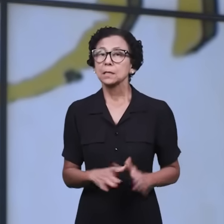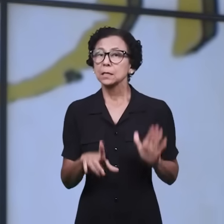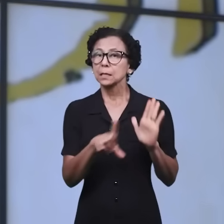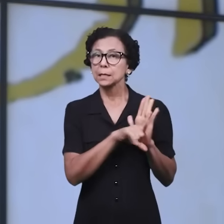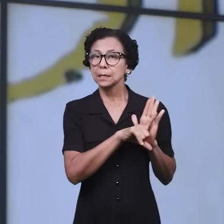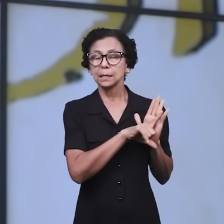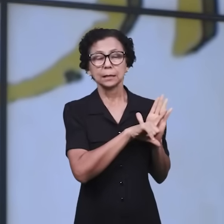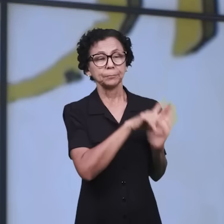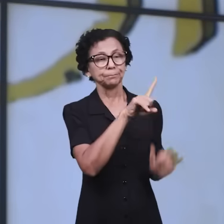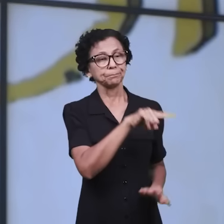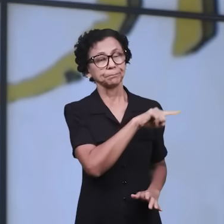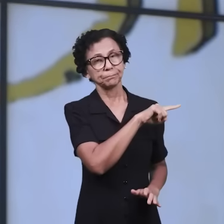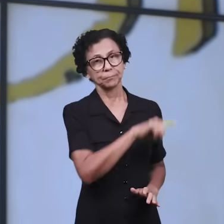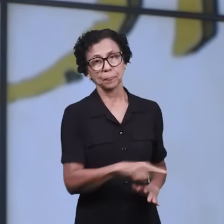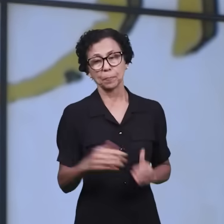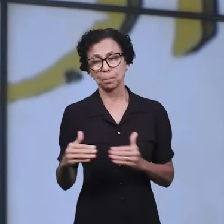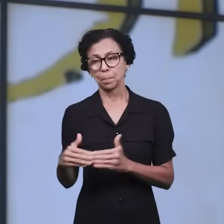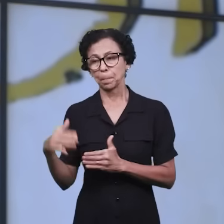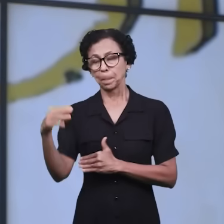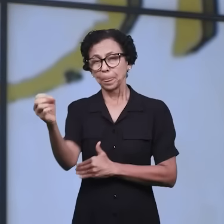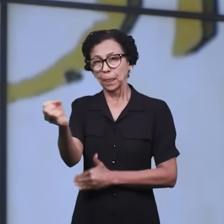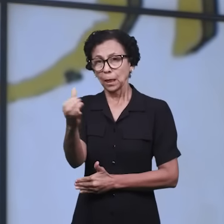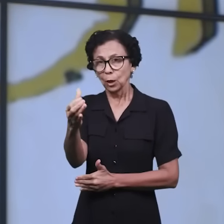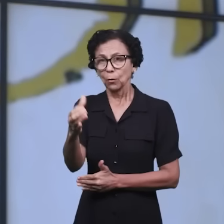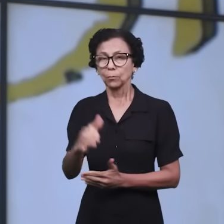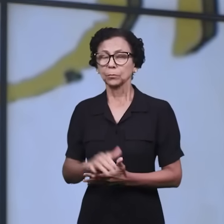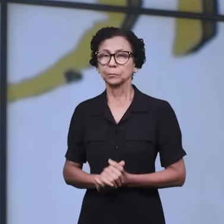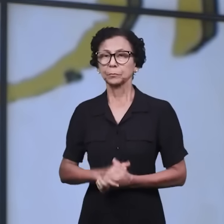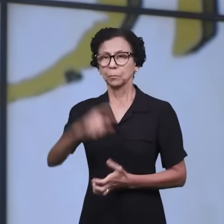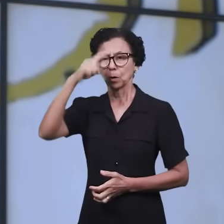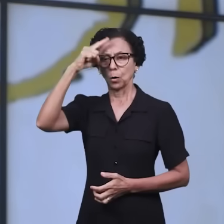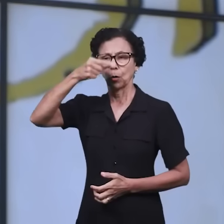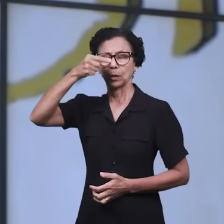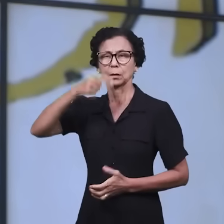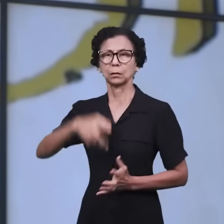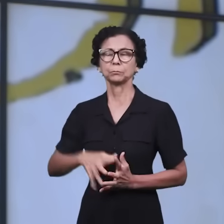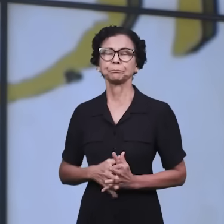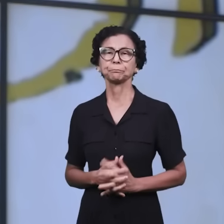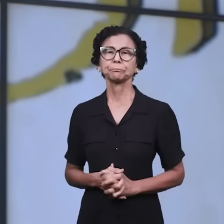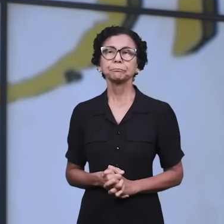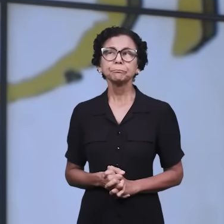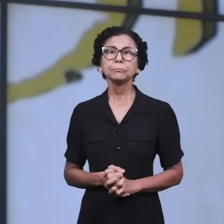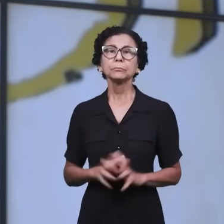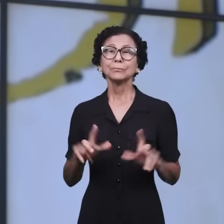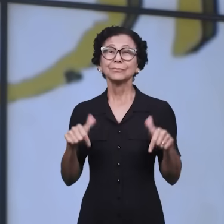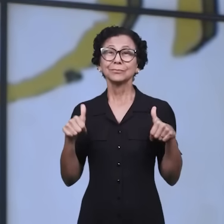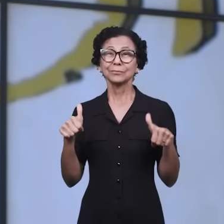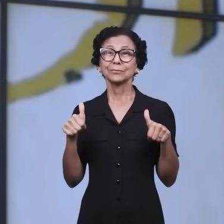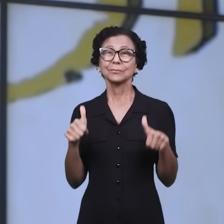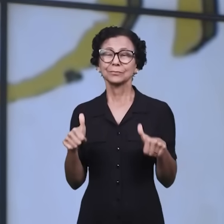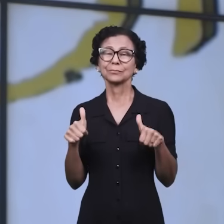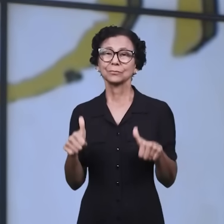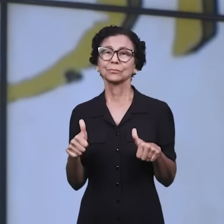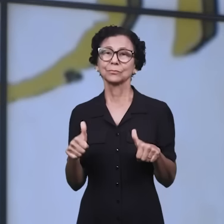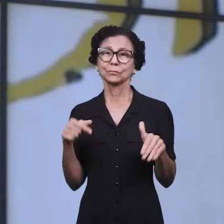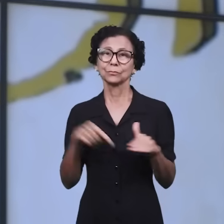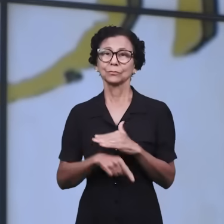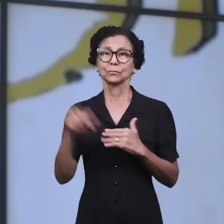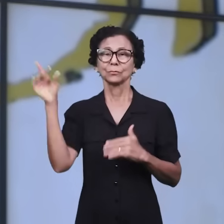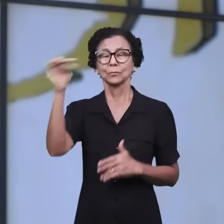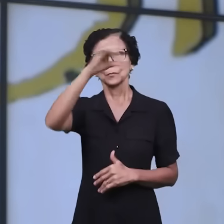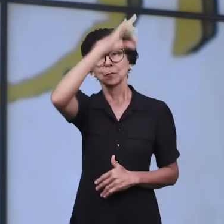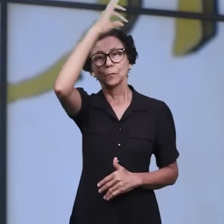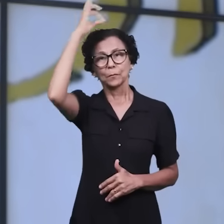Jesus estabeleceu, era uma nova ordem, e essa nova ordem estava ligada a uma grande operação do Espírito Santo. E a